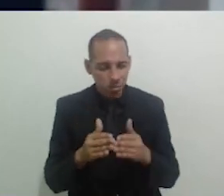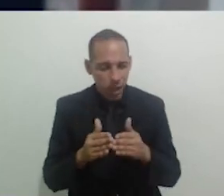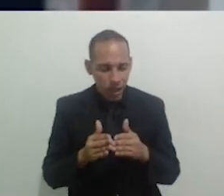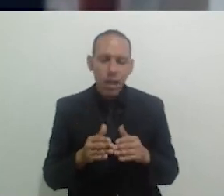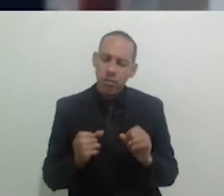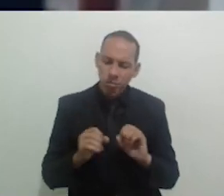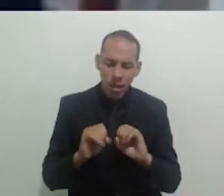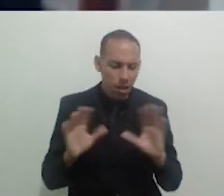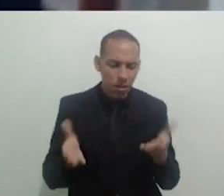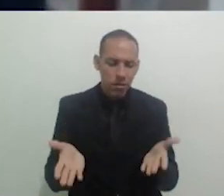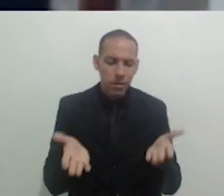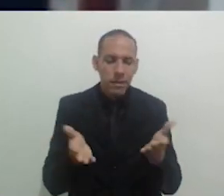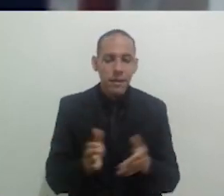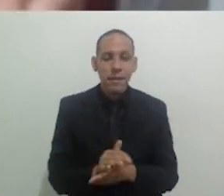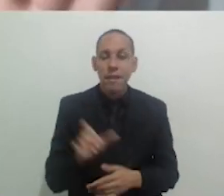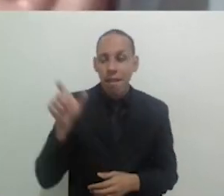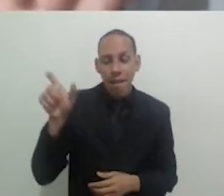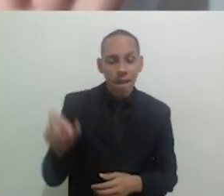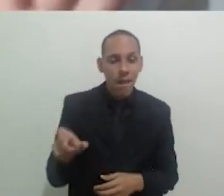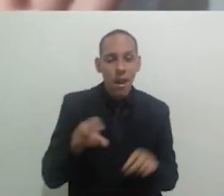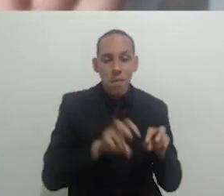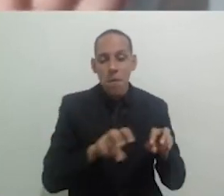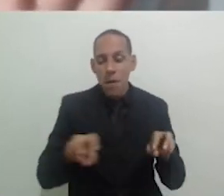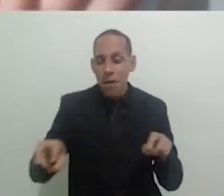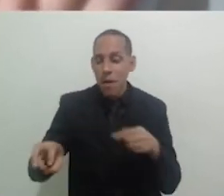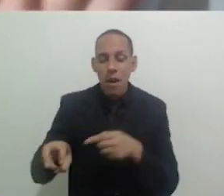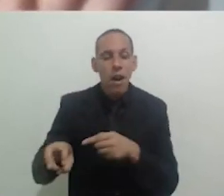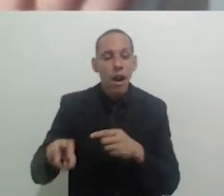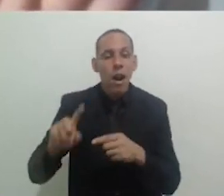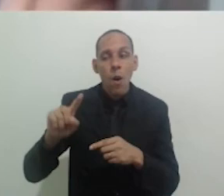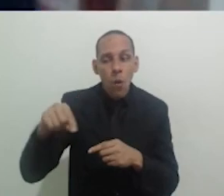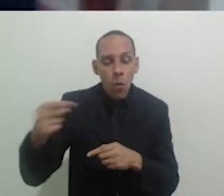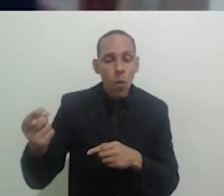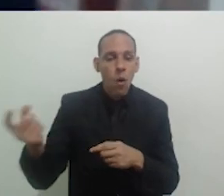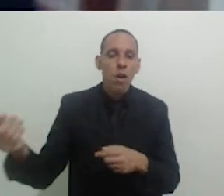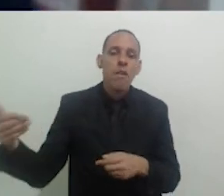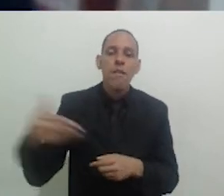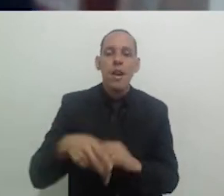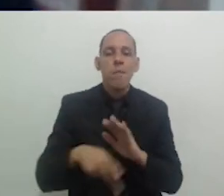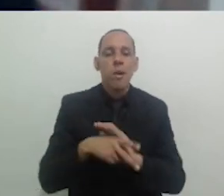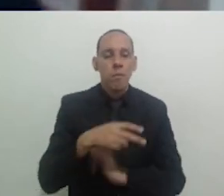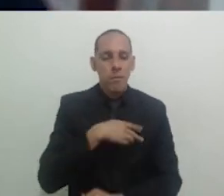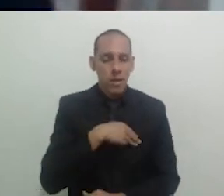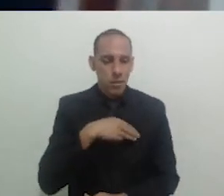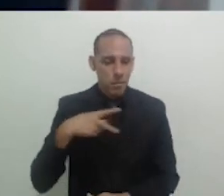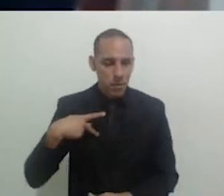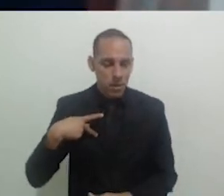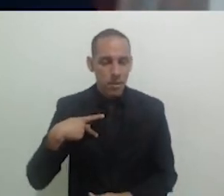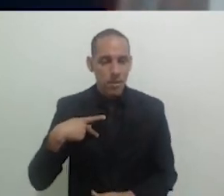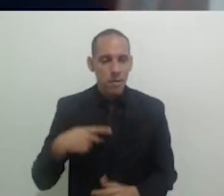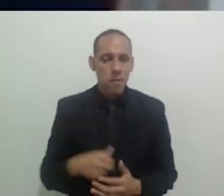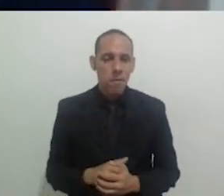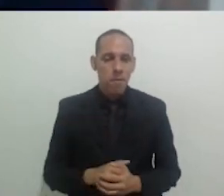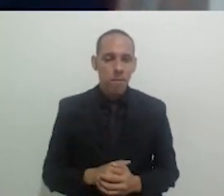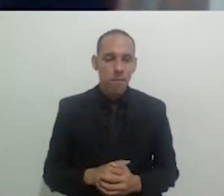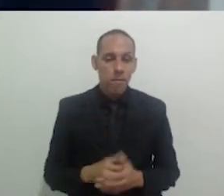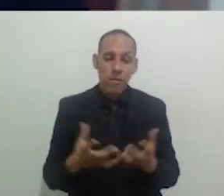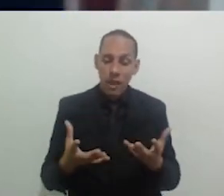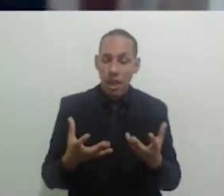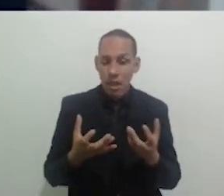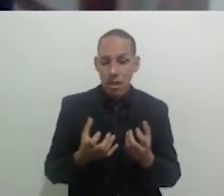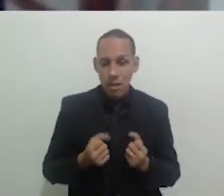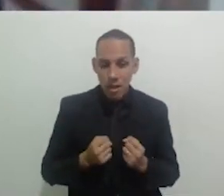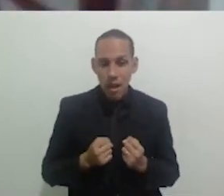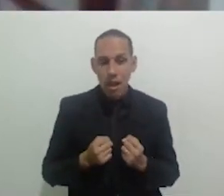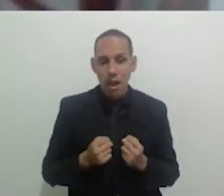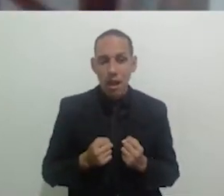está ocupando a vaga do próximo que vem, do Ministério Público. E aí recebe, como o outro receberá, os processos